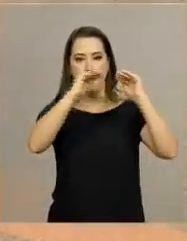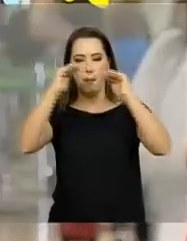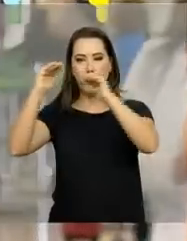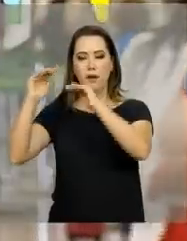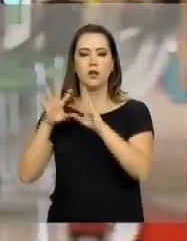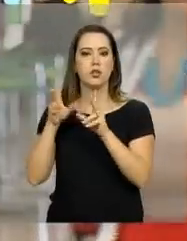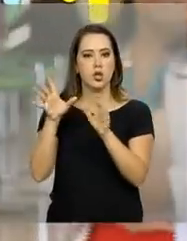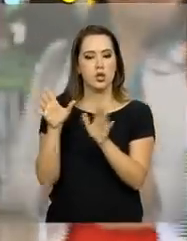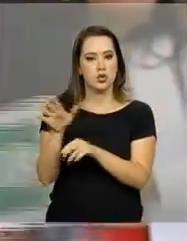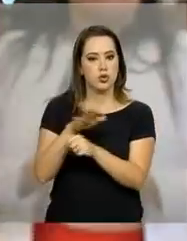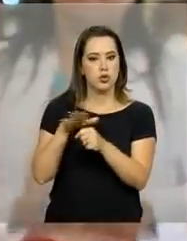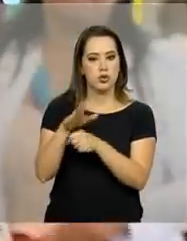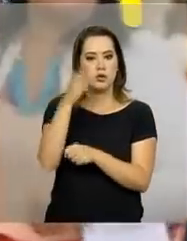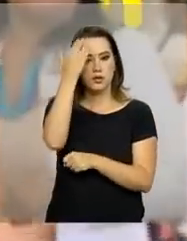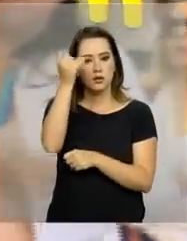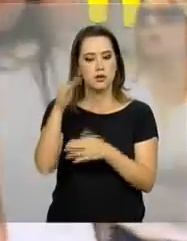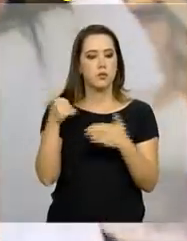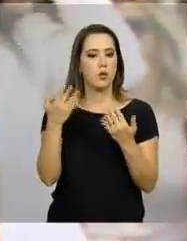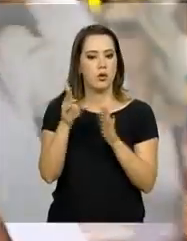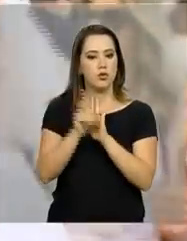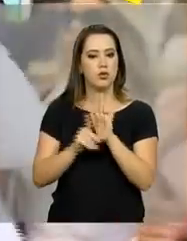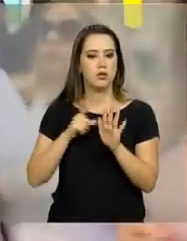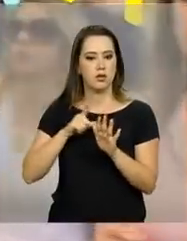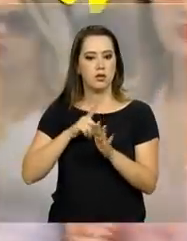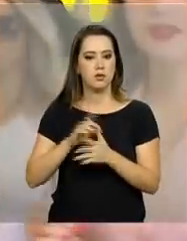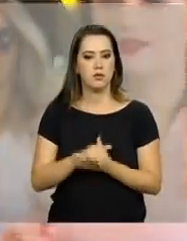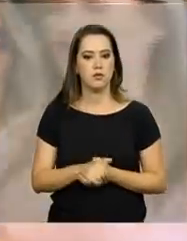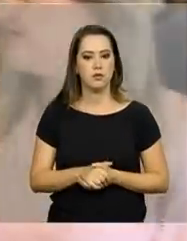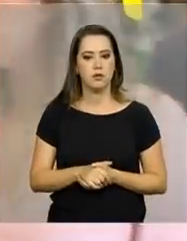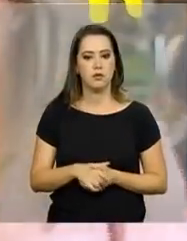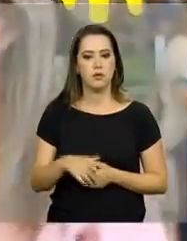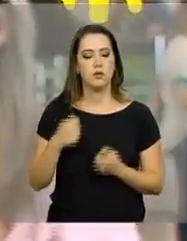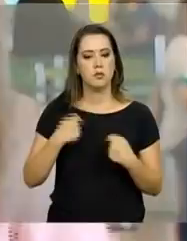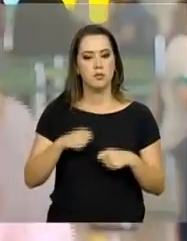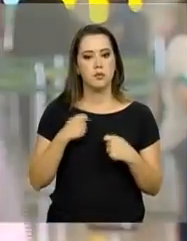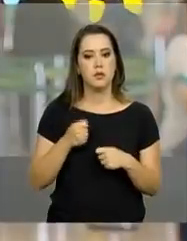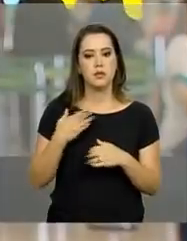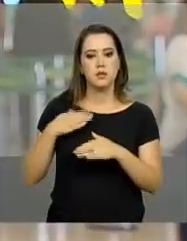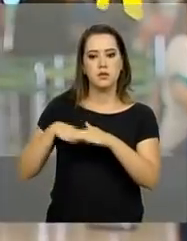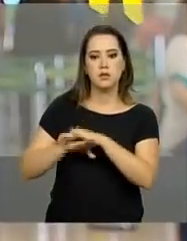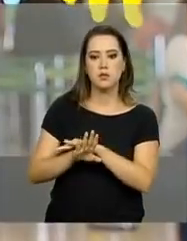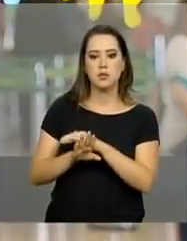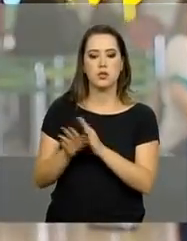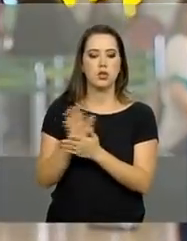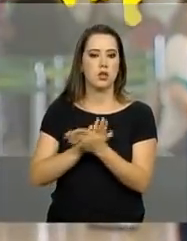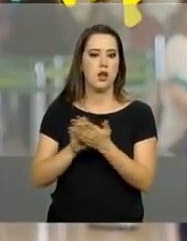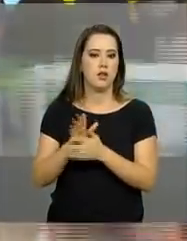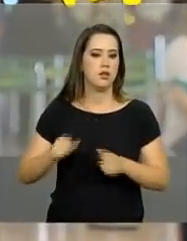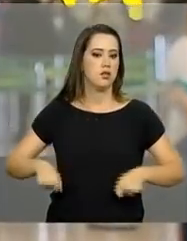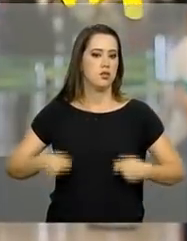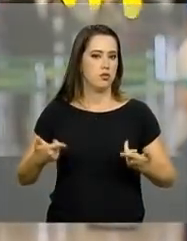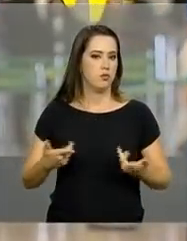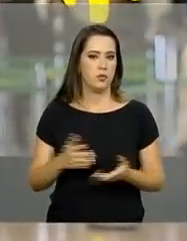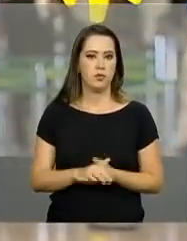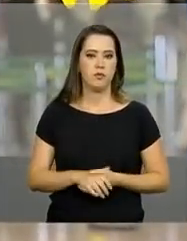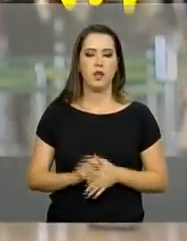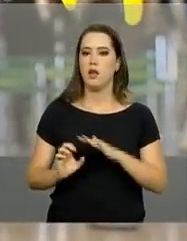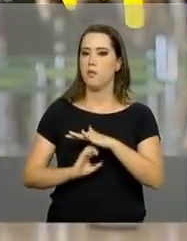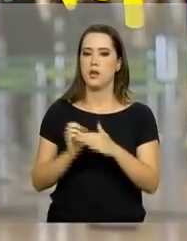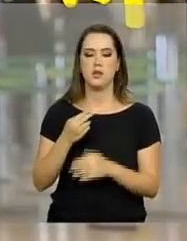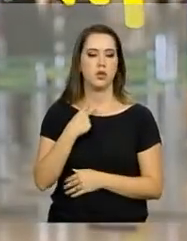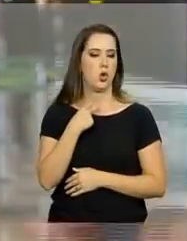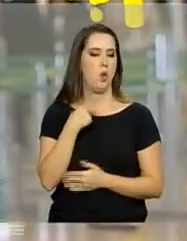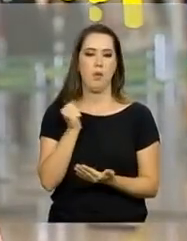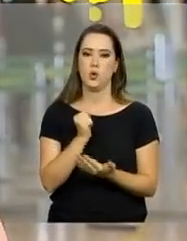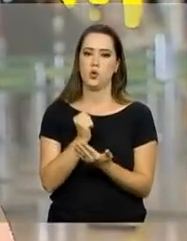lotado, a Fabiana sabe qual direito ela tem. Eles têm que despachar sem nenhum custo. A empresa não pode cobrar